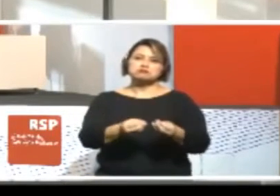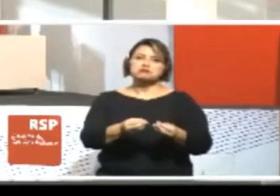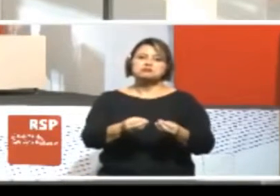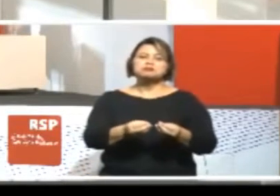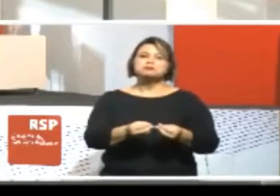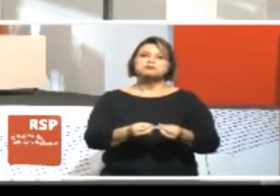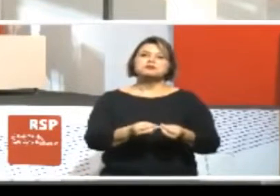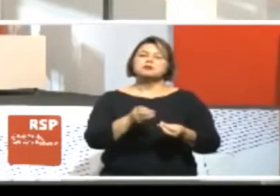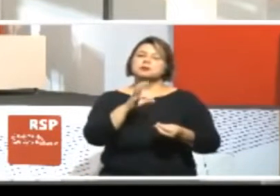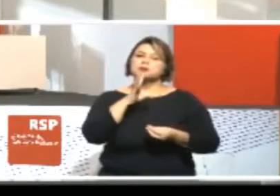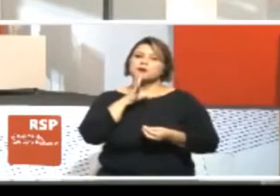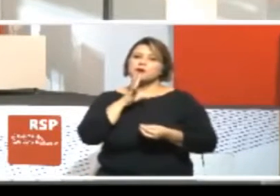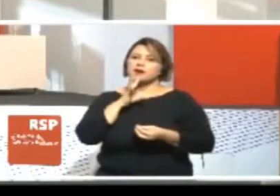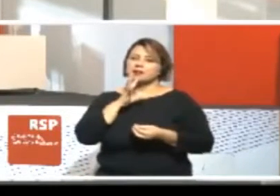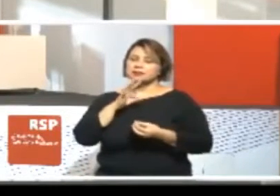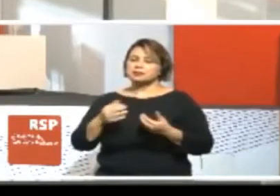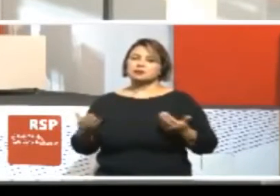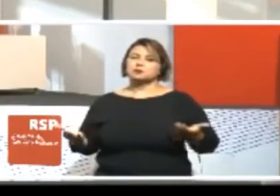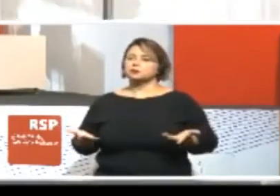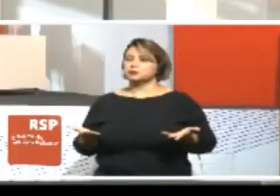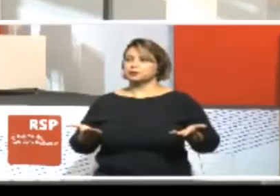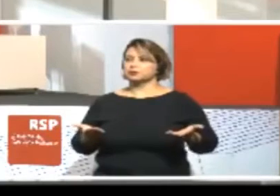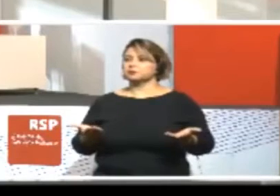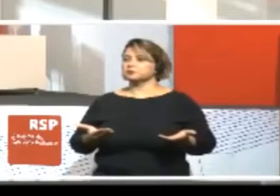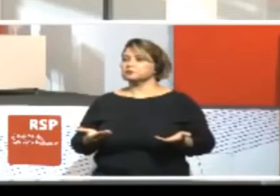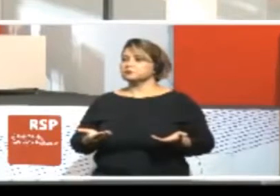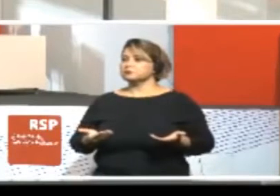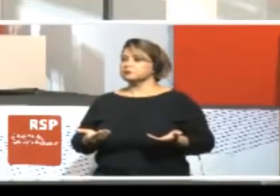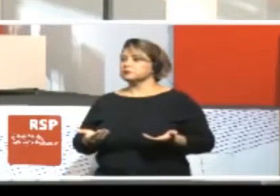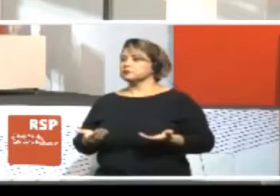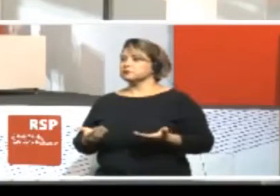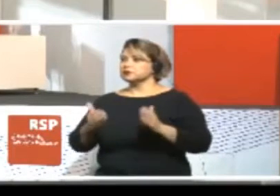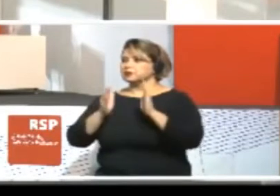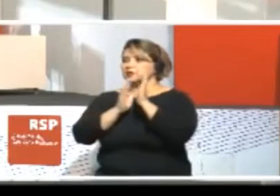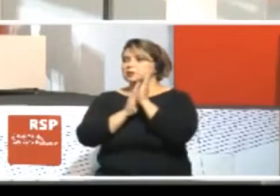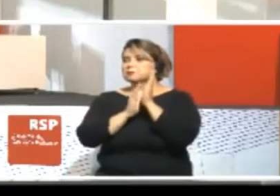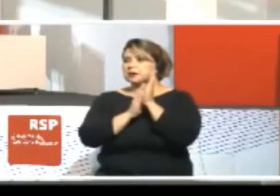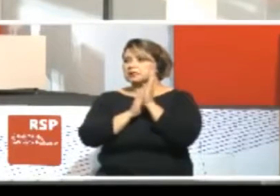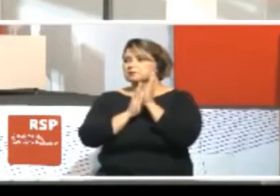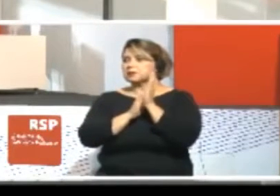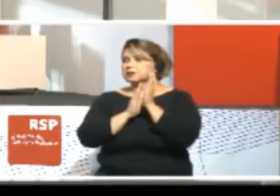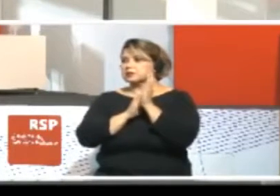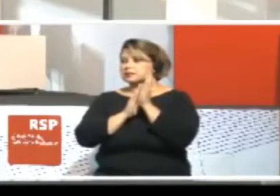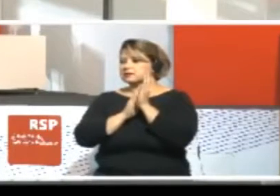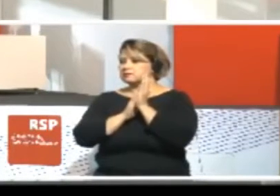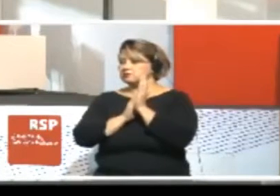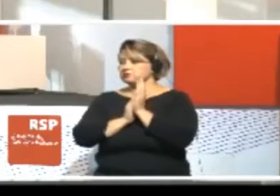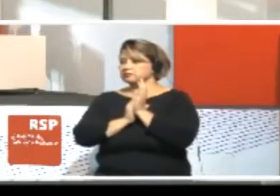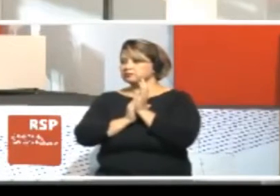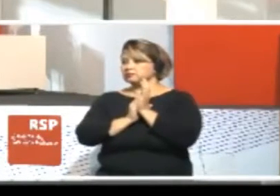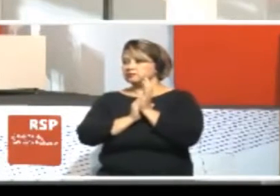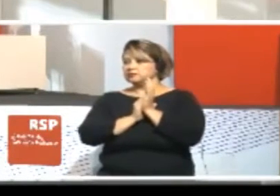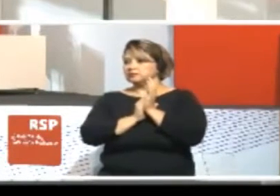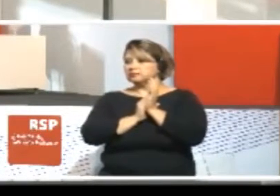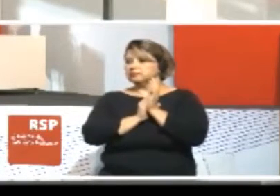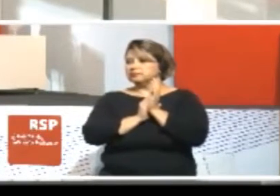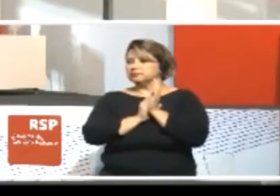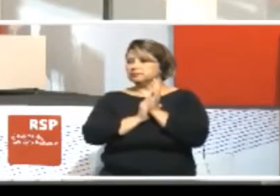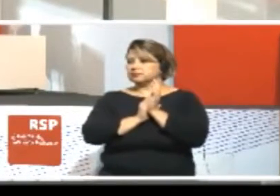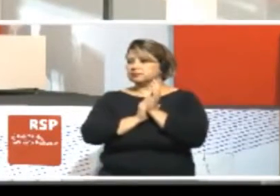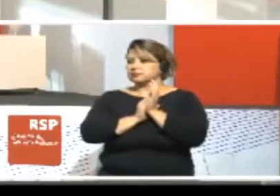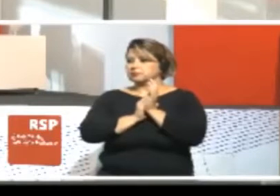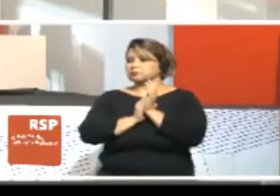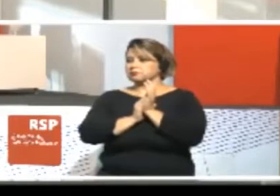para conhecer hoje. Eu a parabenizo, não é? Porque são, acho